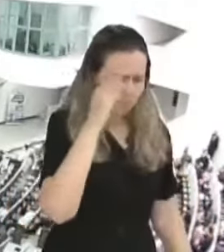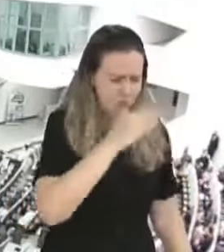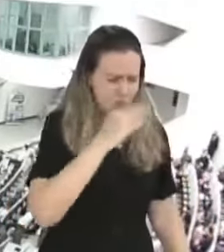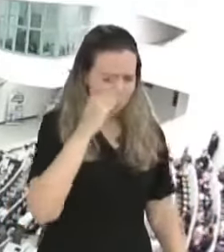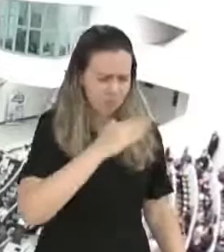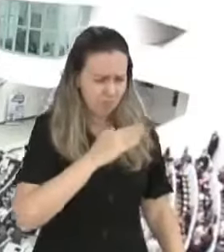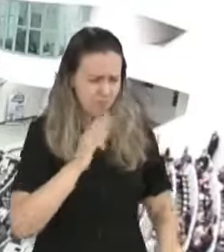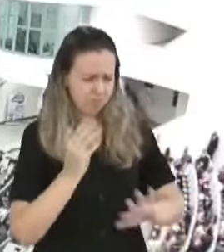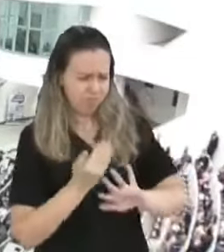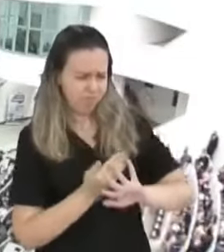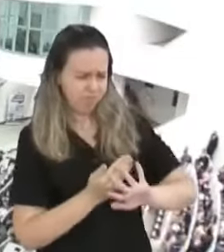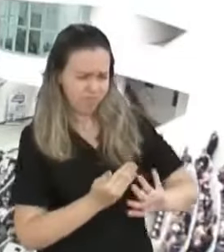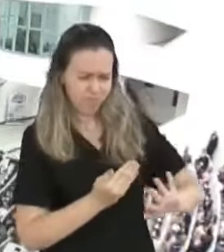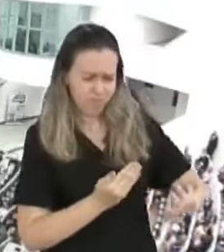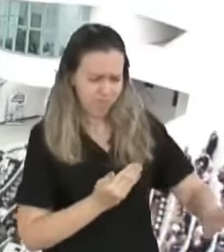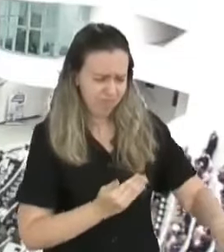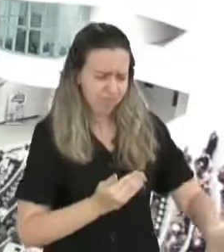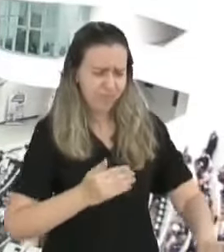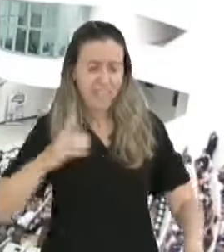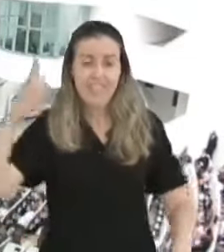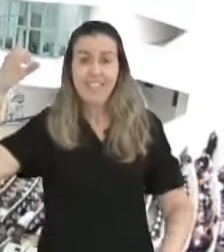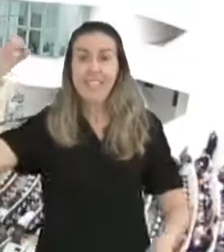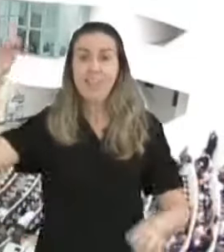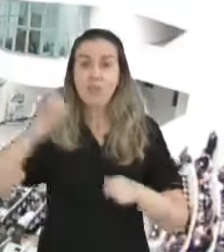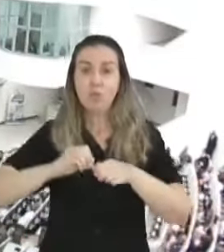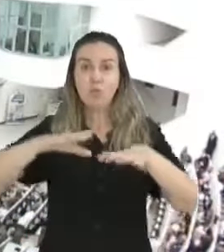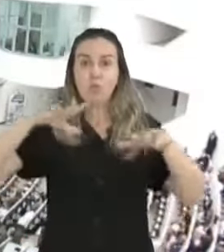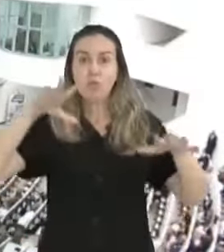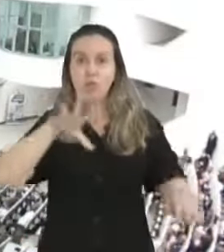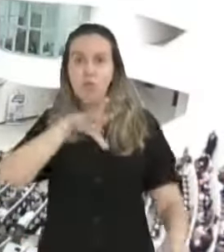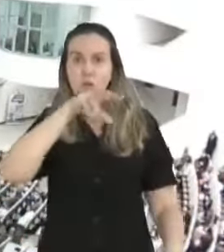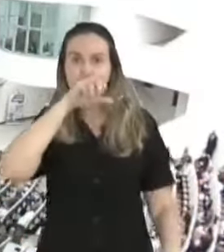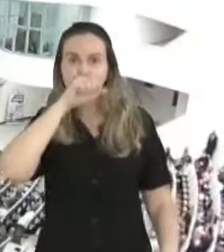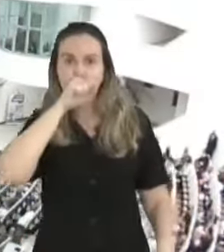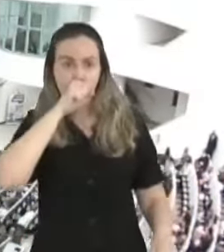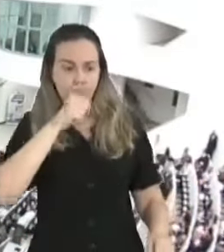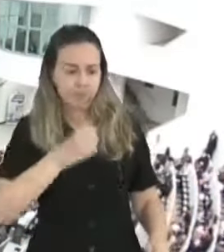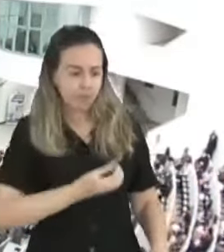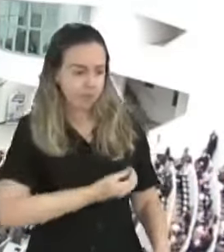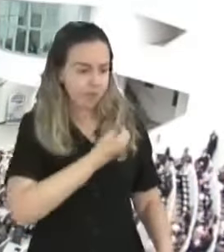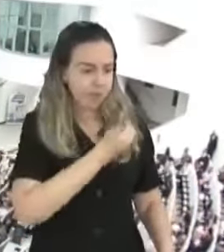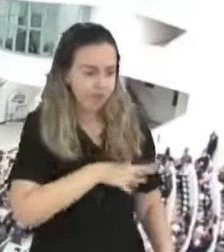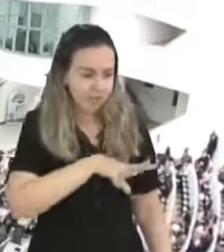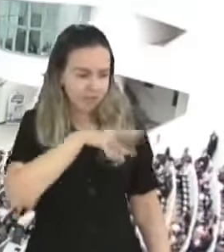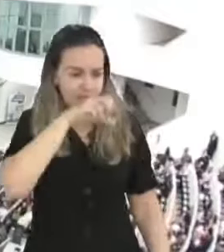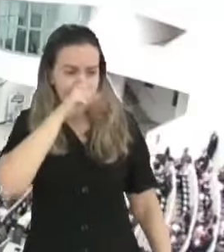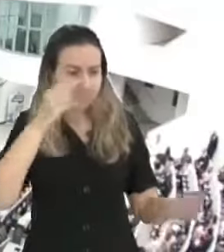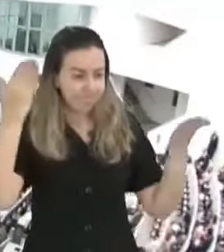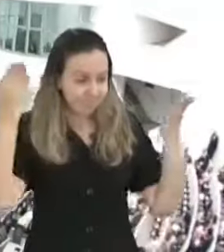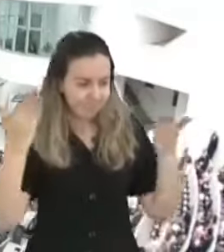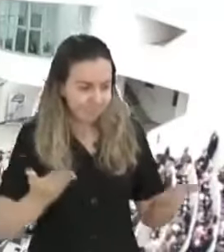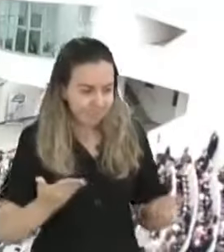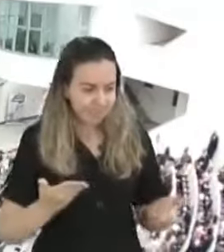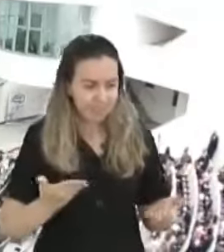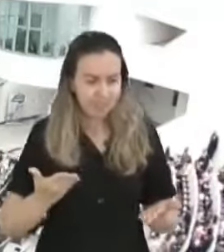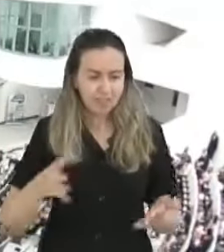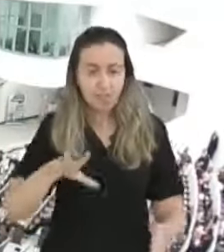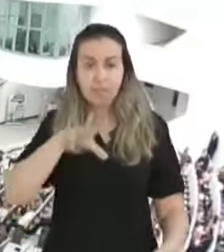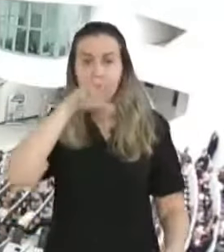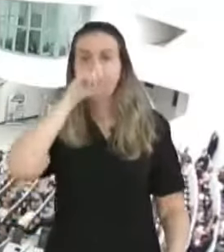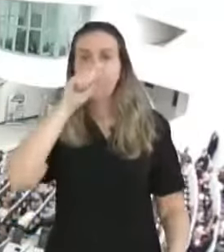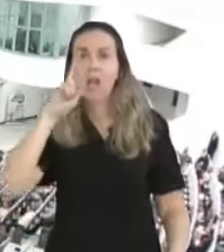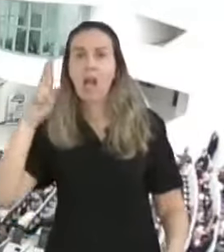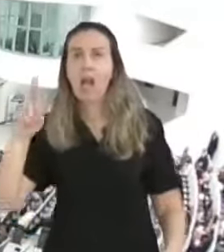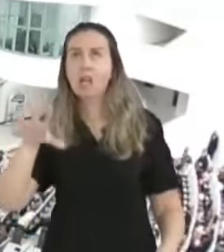Quando Deus criou o homem, Ele soprou nas narinas do homem o fôlego de vida, e hoje o homem respira